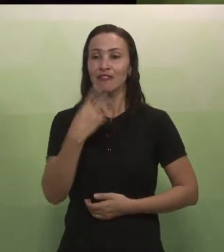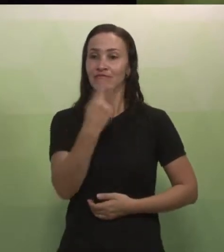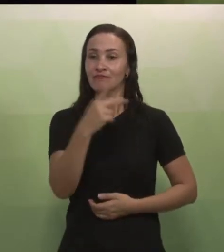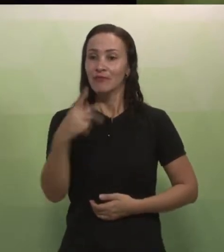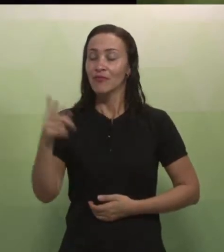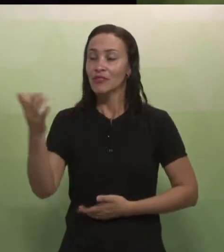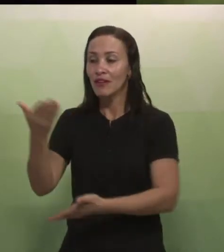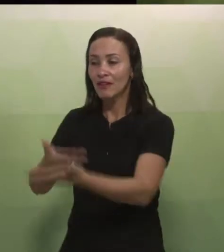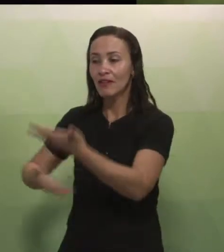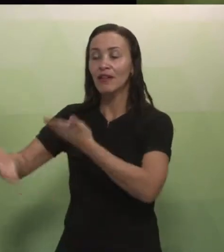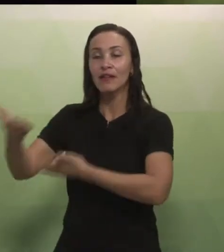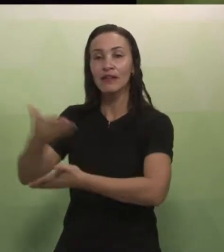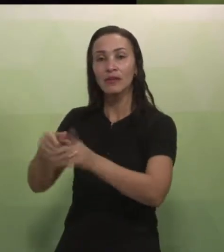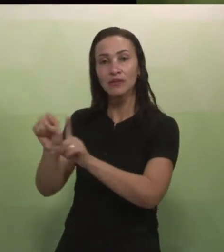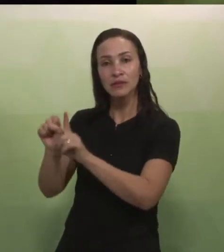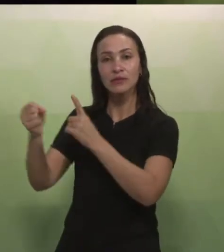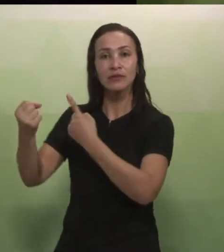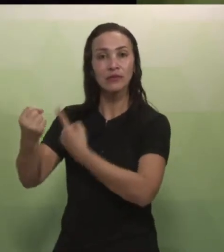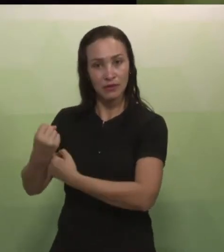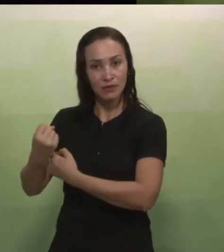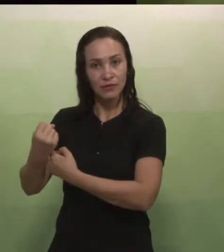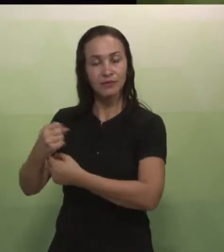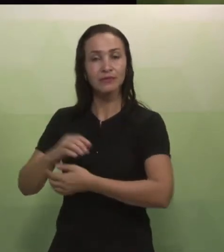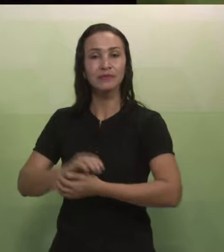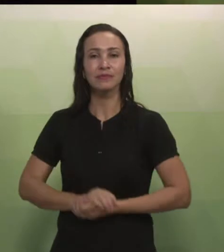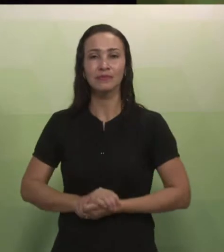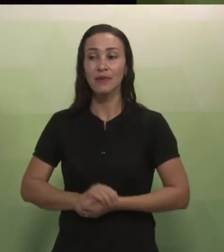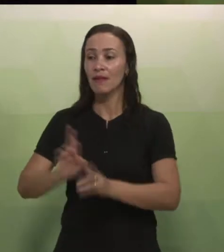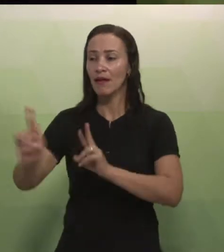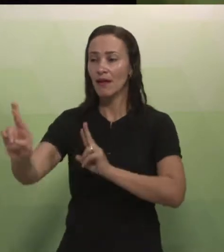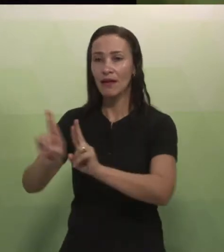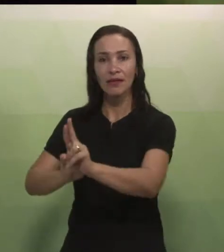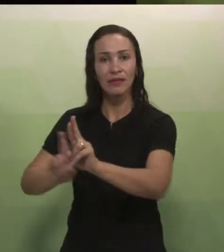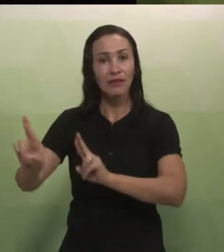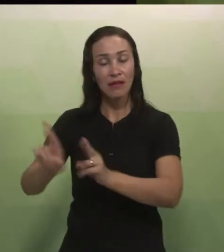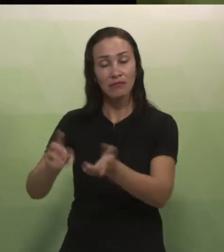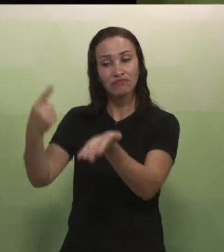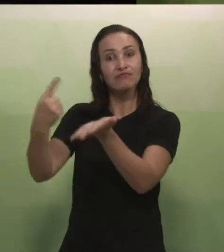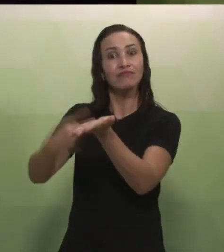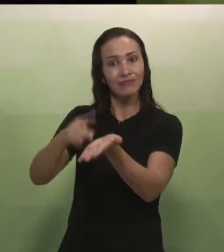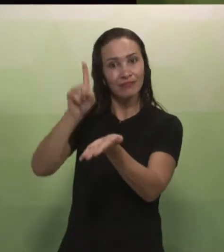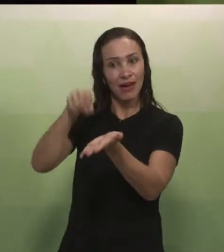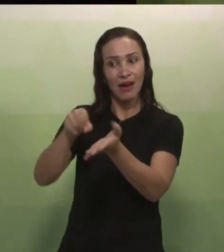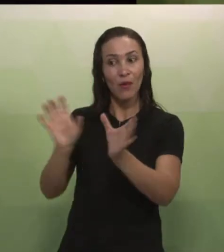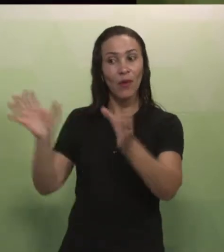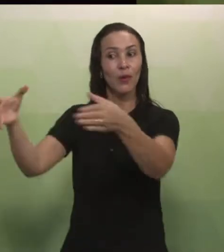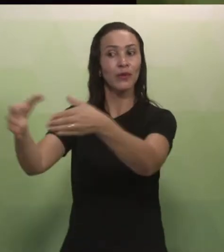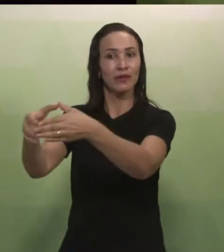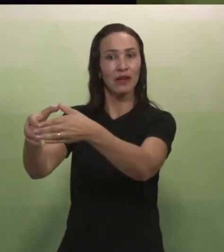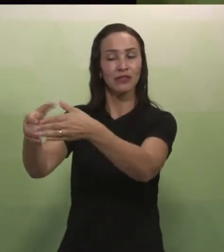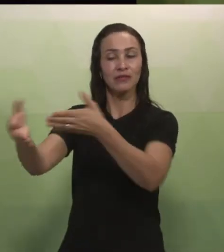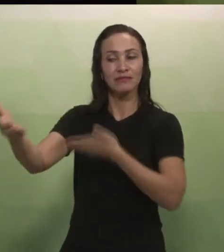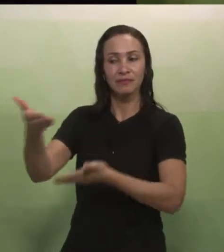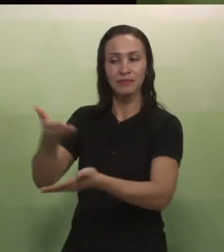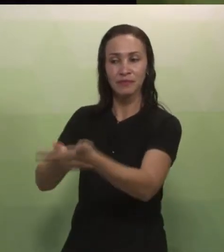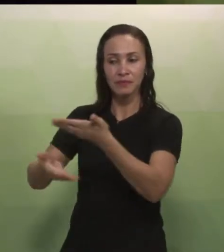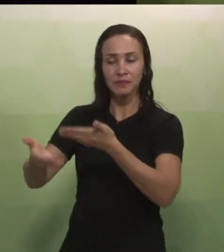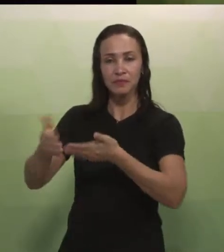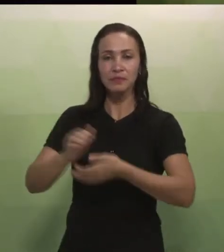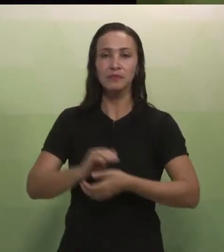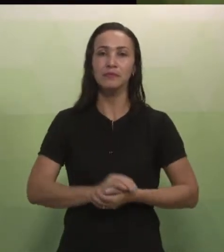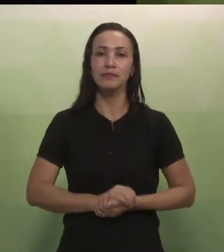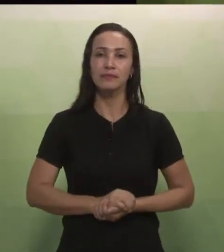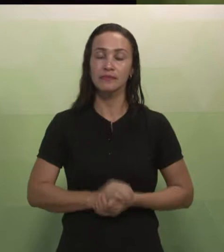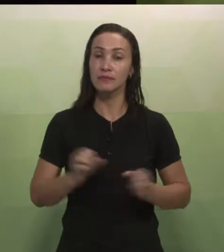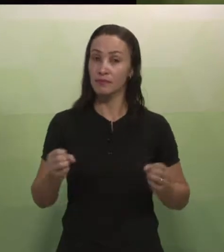envolverem com a sociedade e estabelecerem uma relação com essa comunidade. No próximo